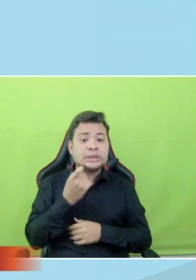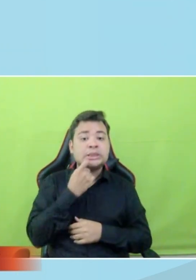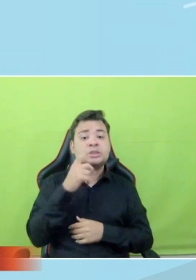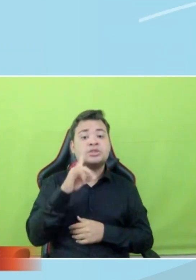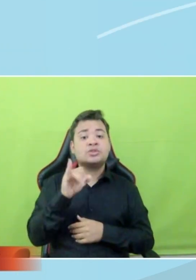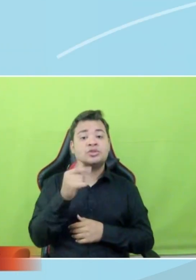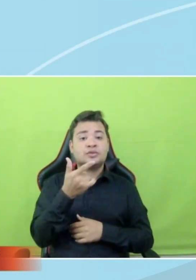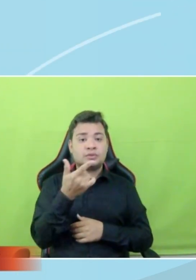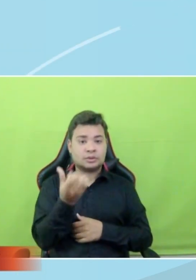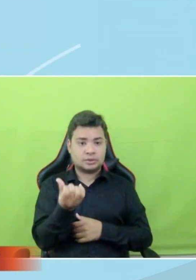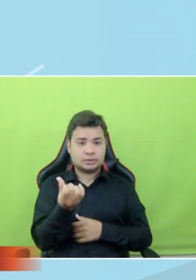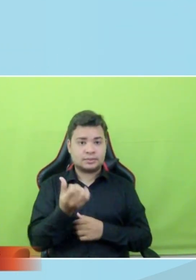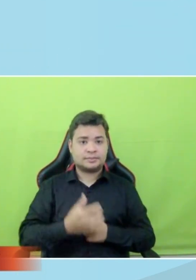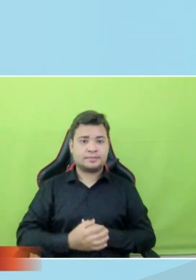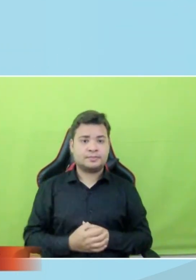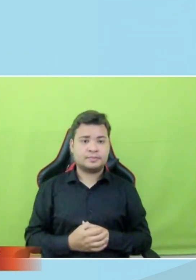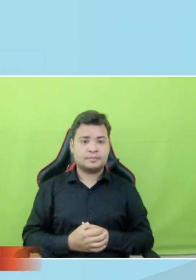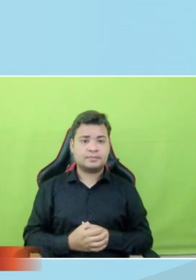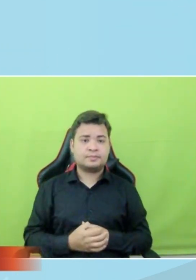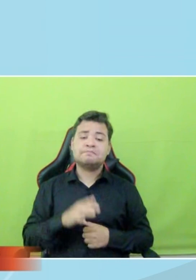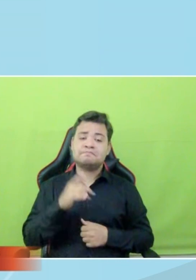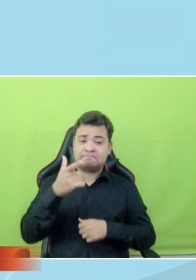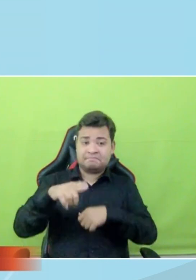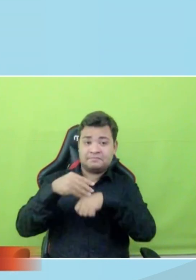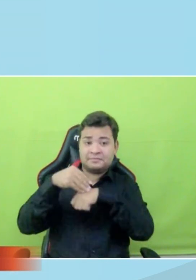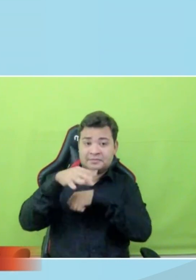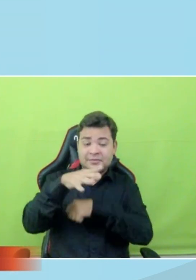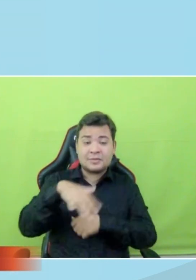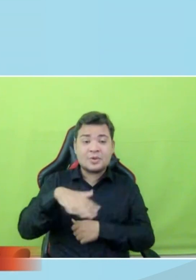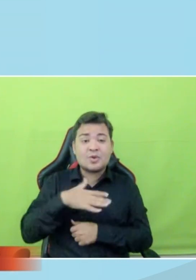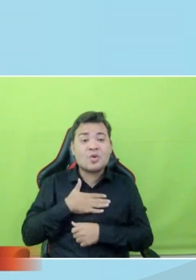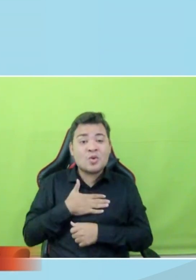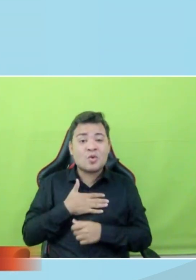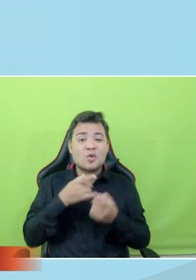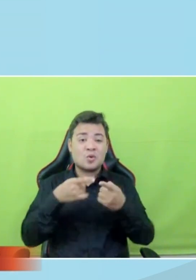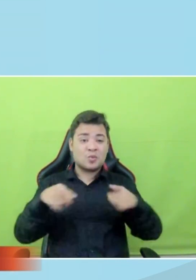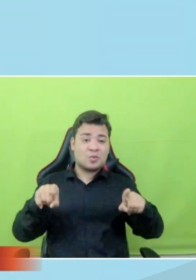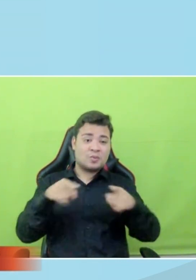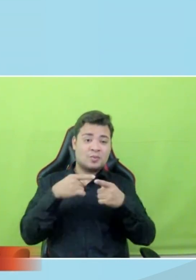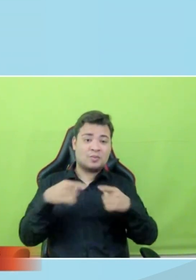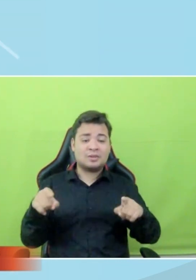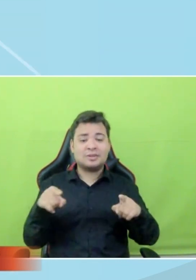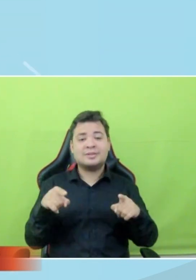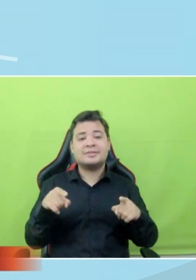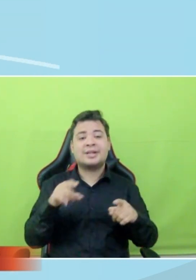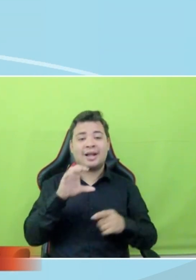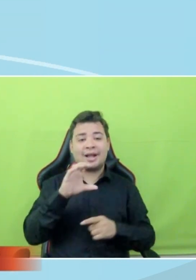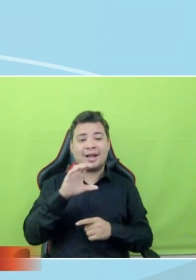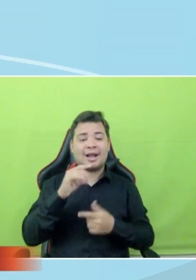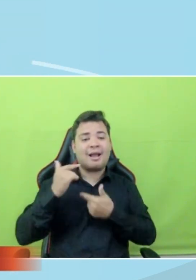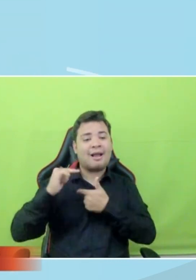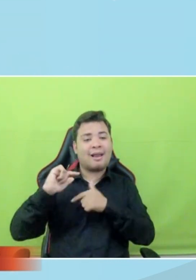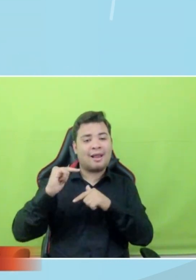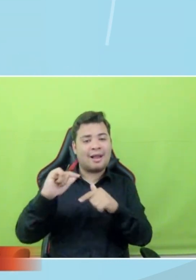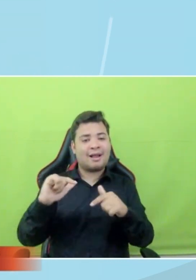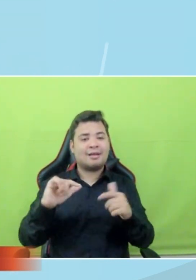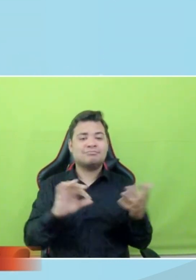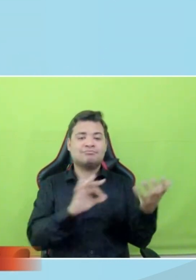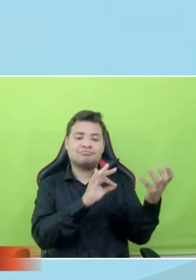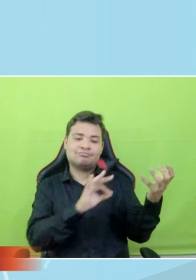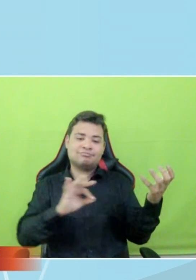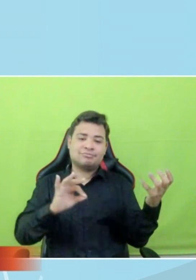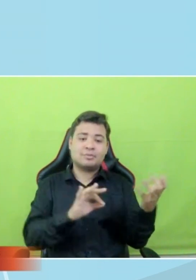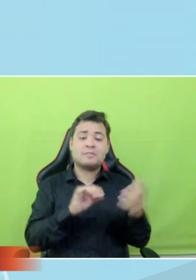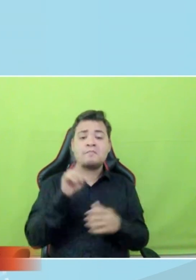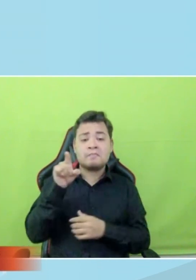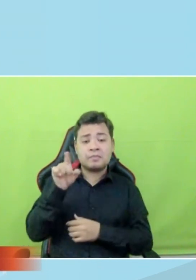26. E mais uma dica para quem gosta de música, principalmente para quem gosta de música clássica. O Teatro Escola Basileu França